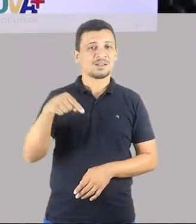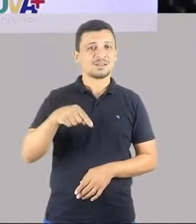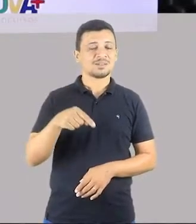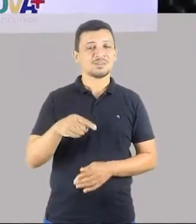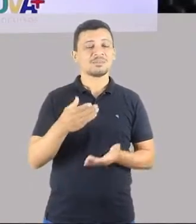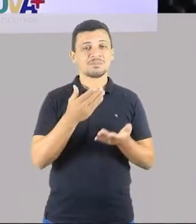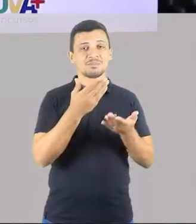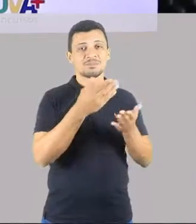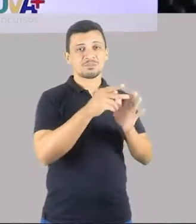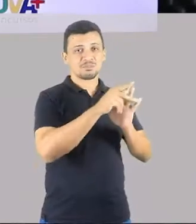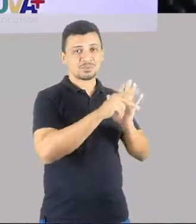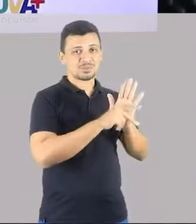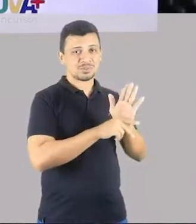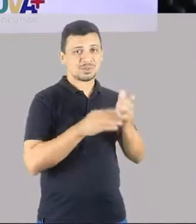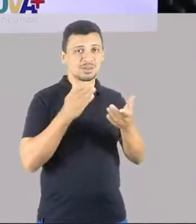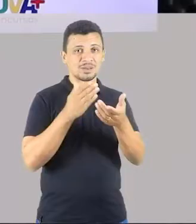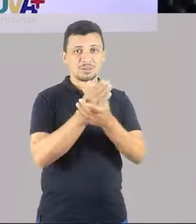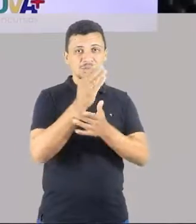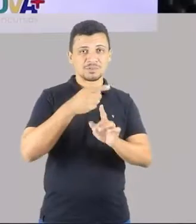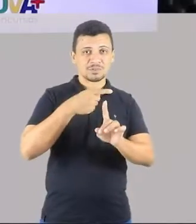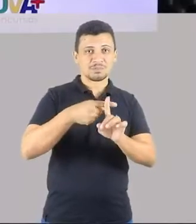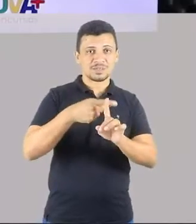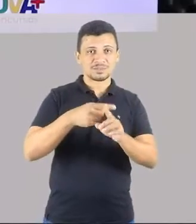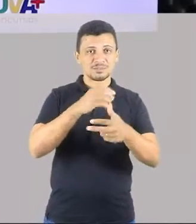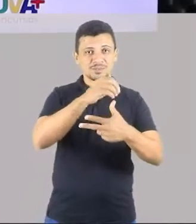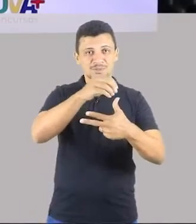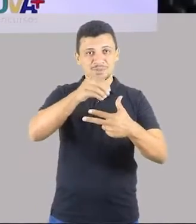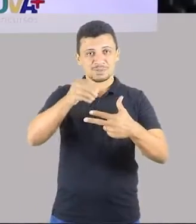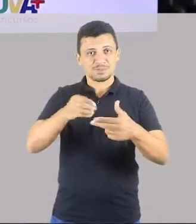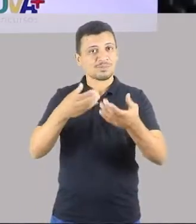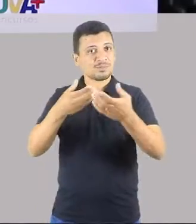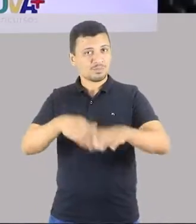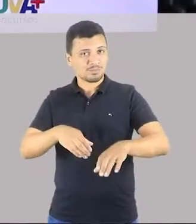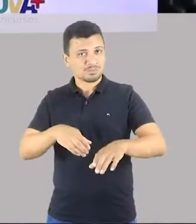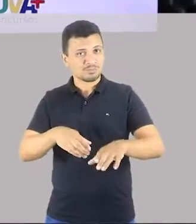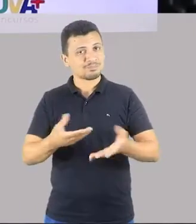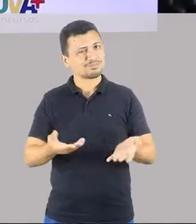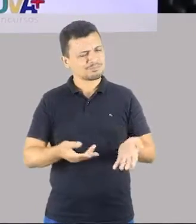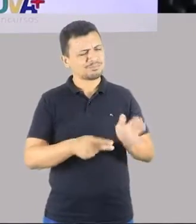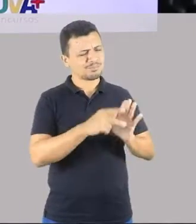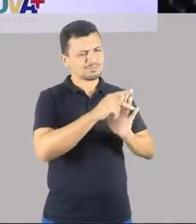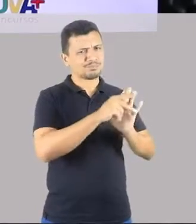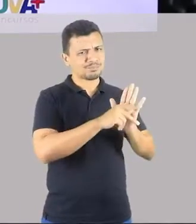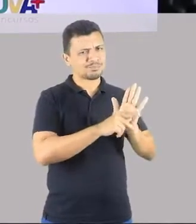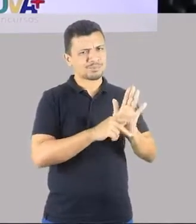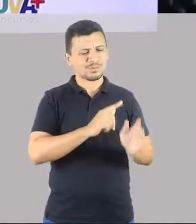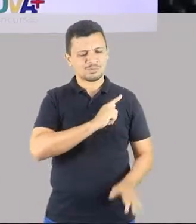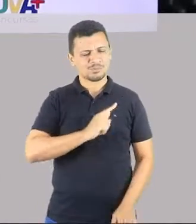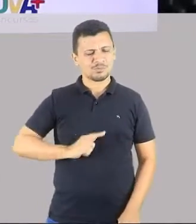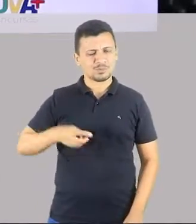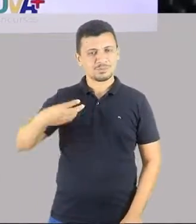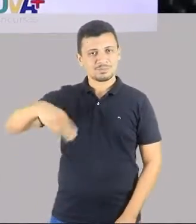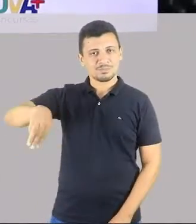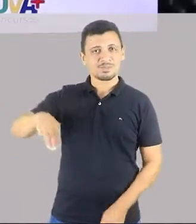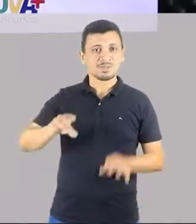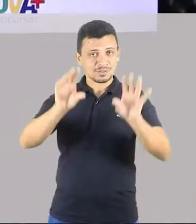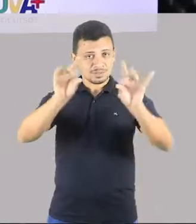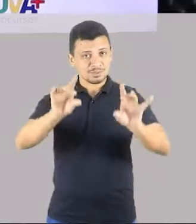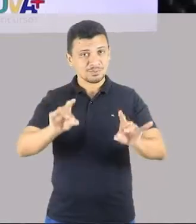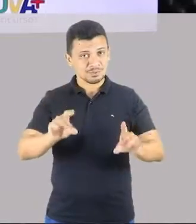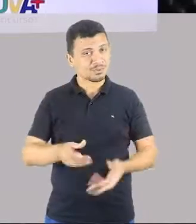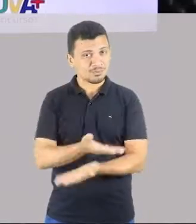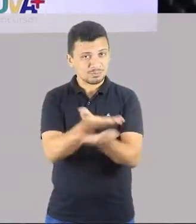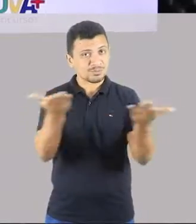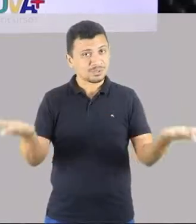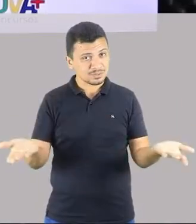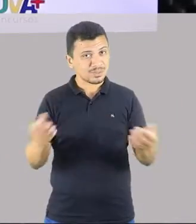nosso projeto Aprova Mais, o Enem dos Concursos. Uma iniciativa do governo do estado do Maranhão, especialmente para você que